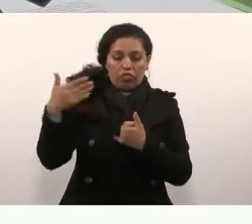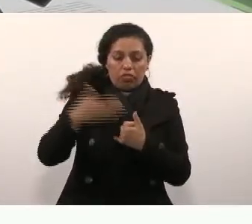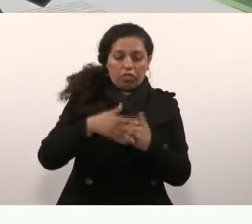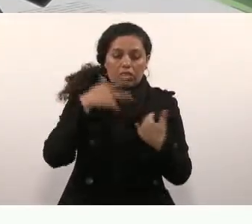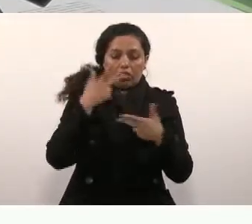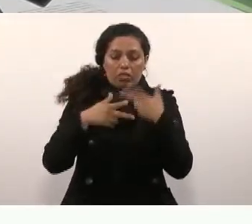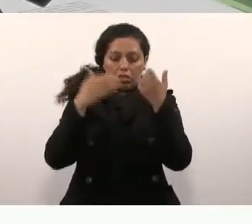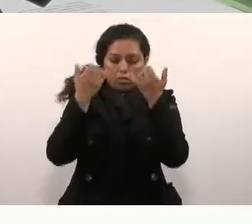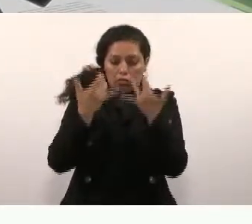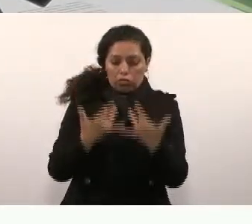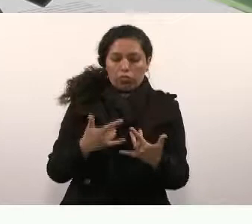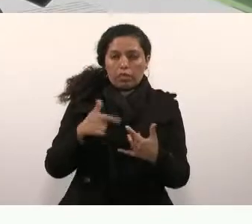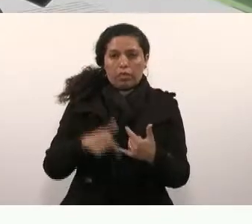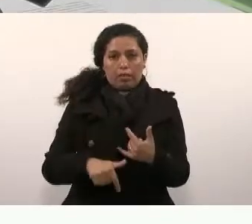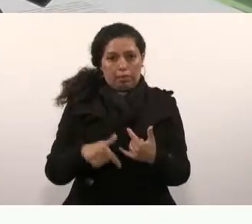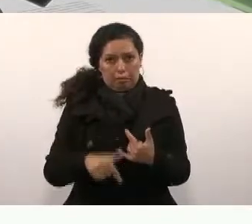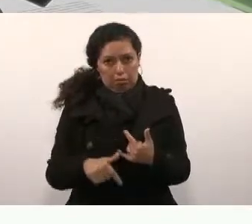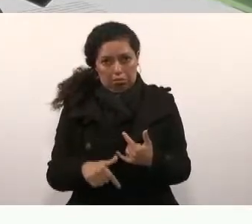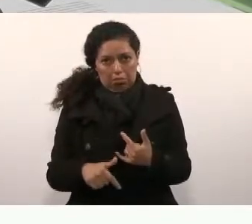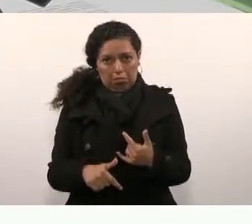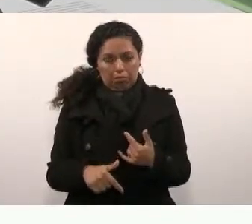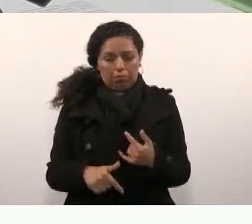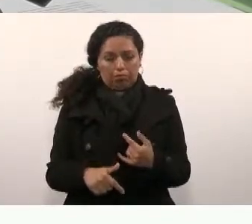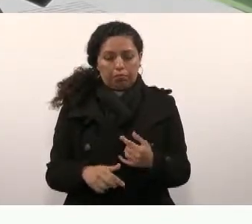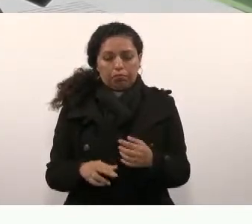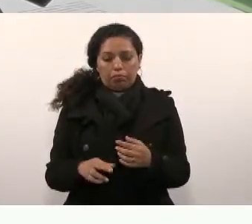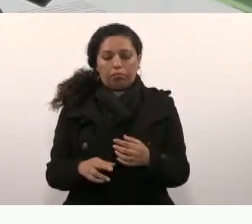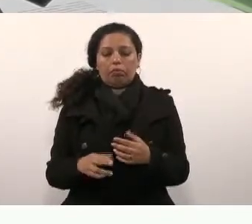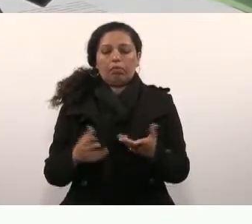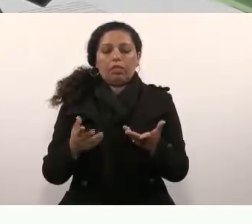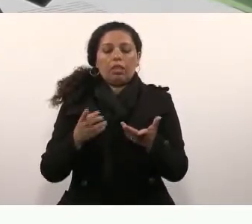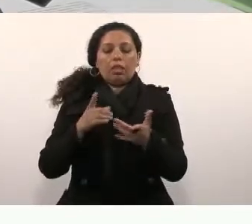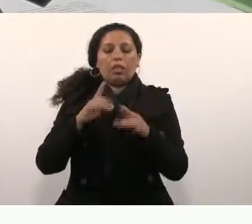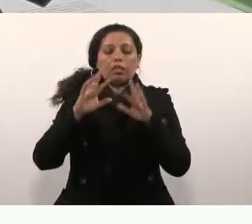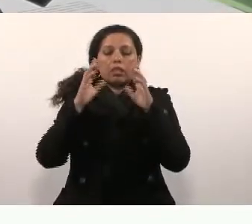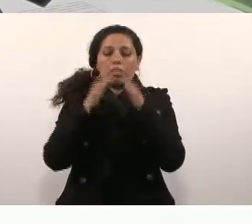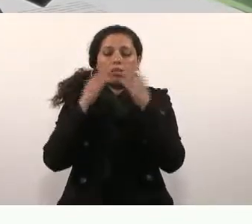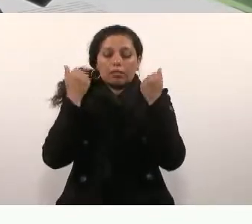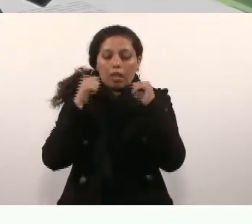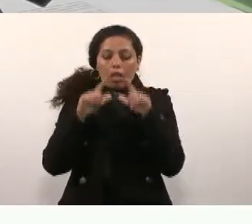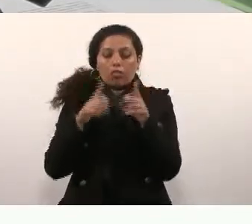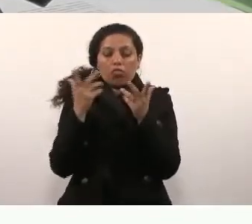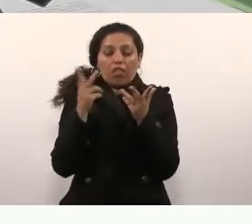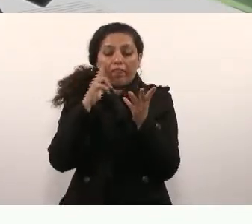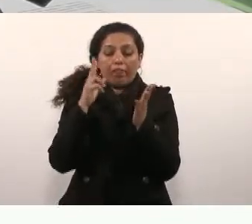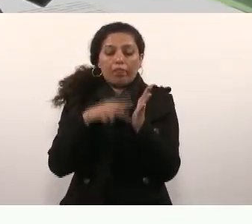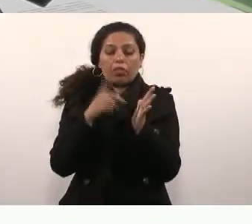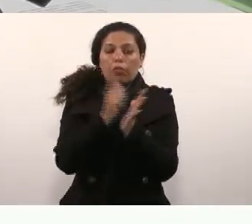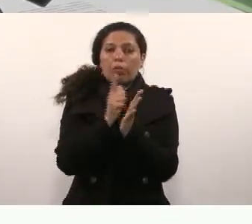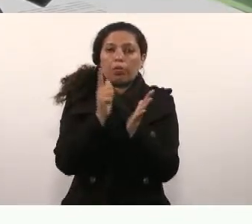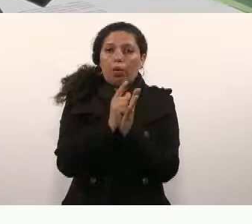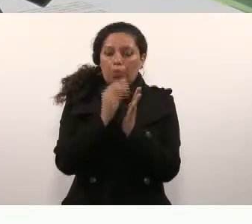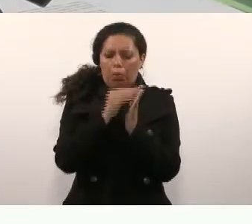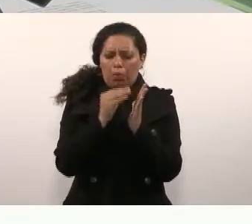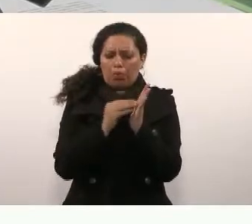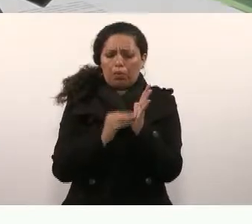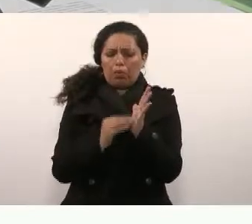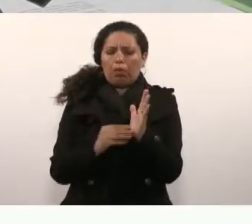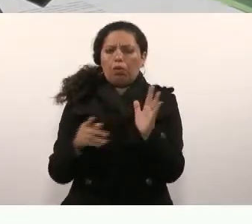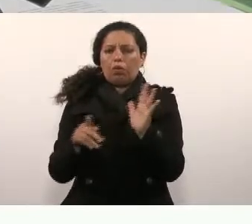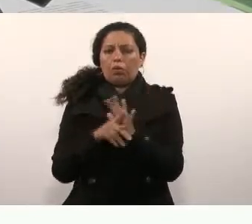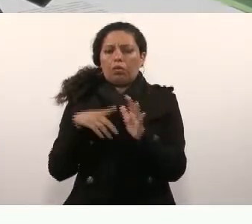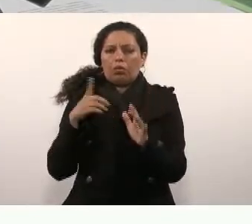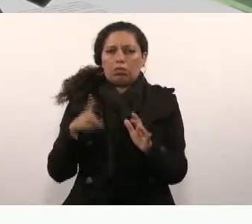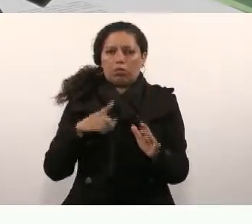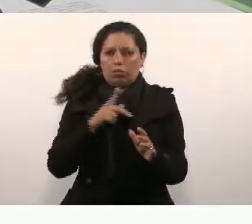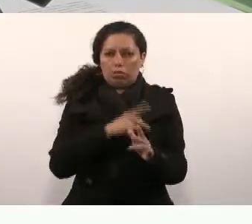Estado, para que a Assembleia reúna esses documentos que já estão bem compilados e organizados, tanto pela Defensoria quanto